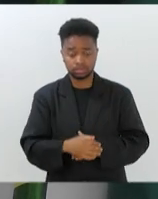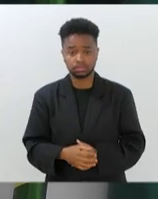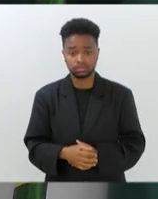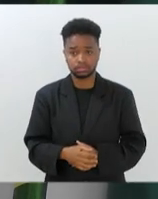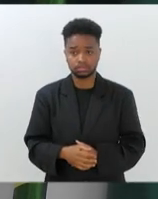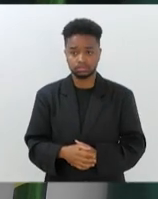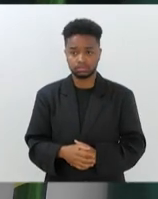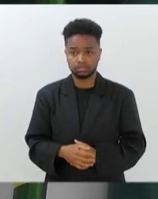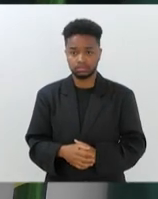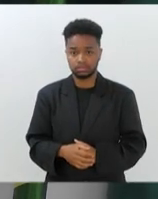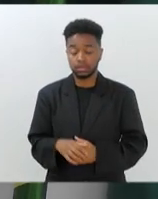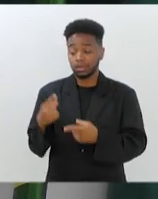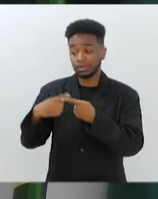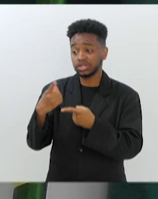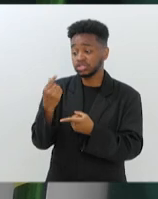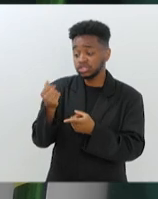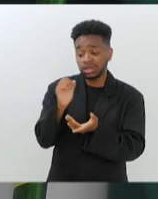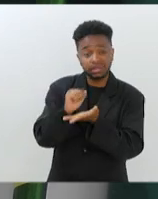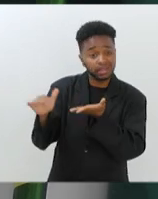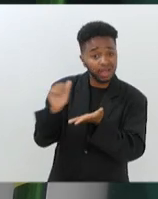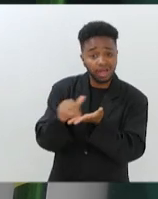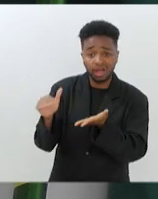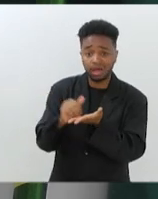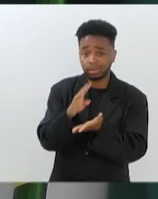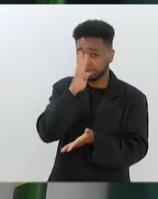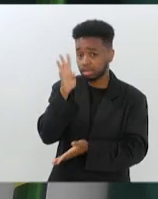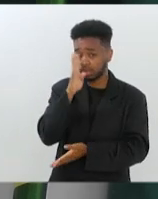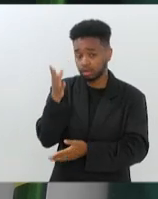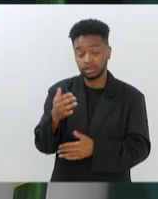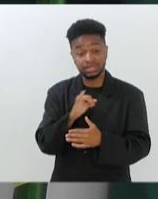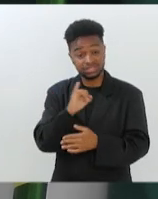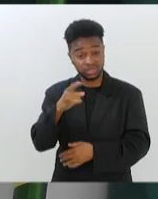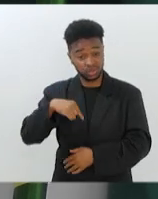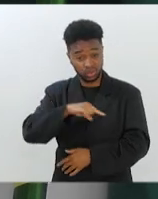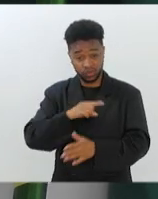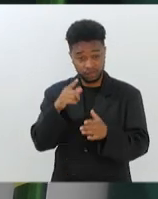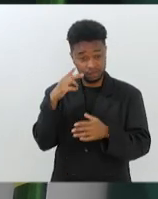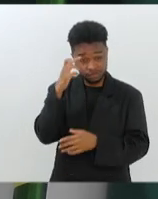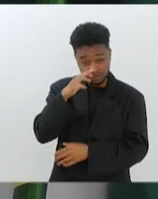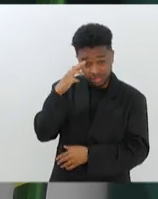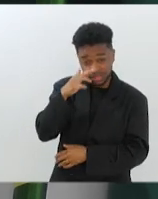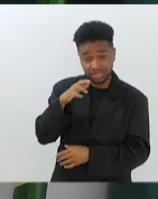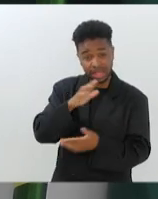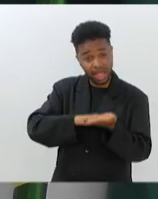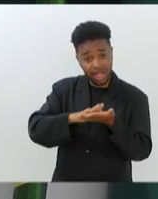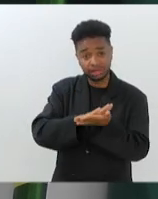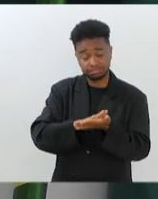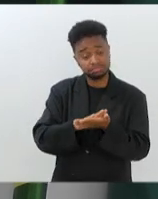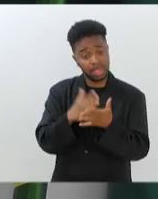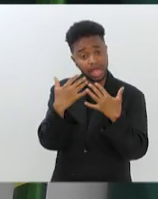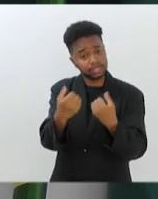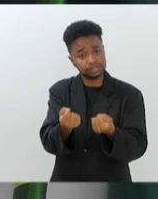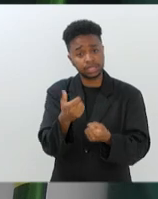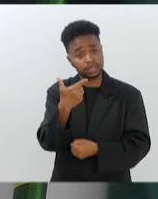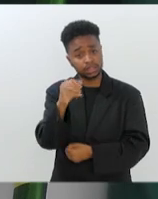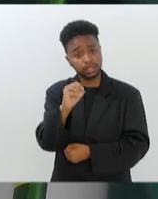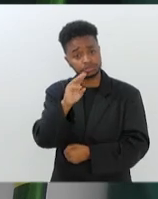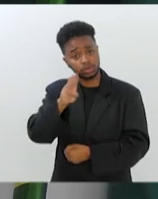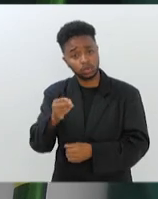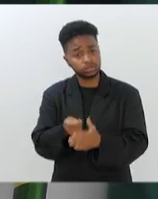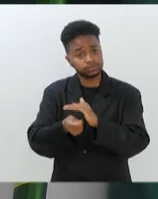senhores dinheiro pelo ralo ali e se não fosse as nossas fiscalizações ter sido aport 10 milhes da